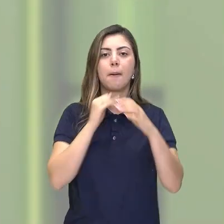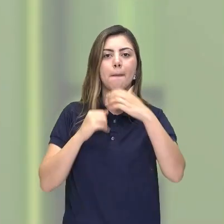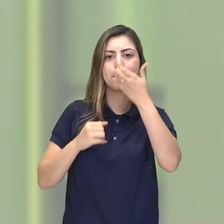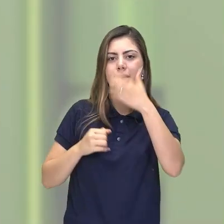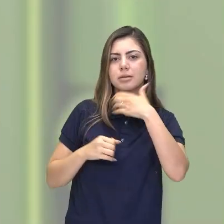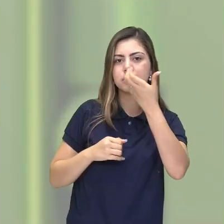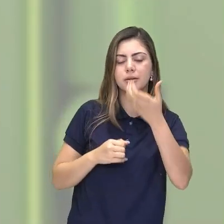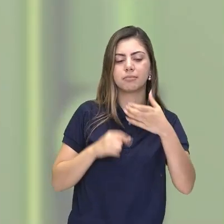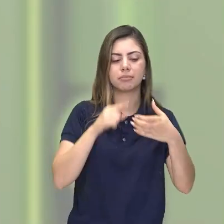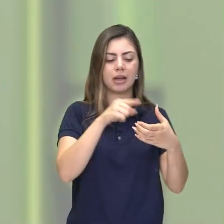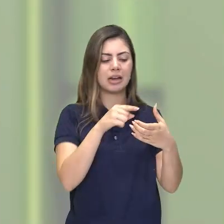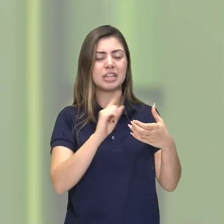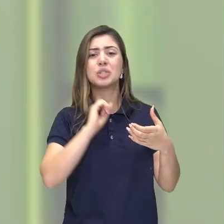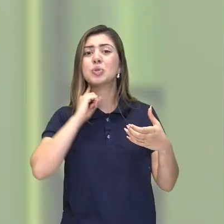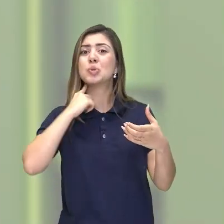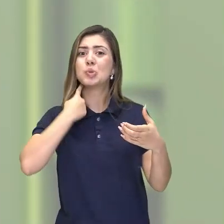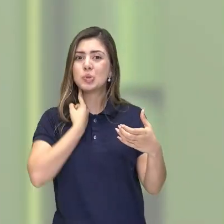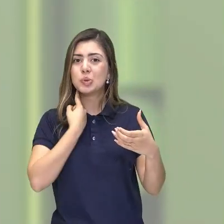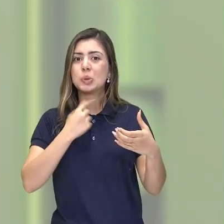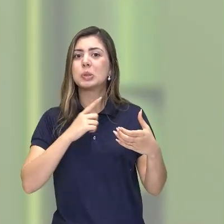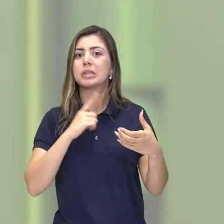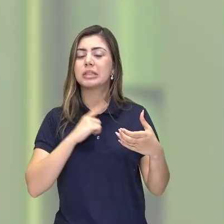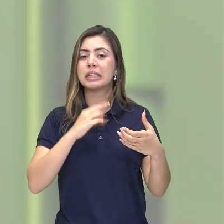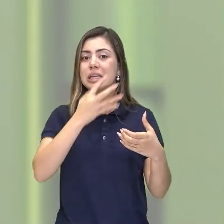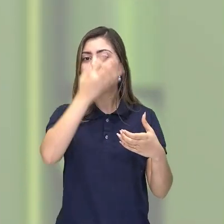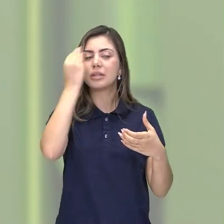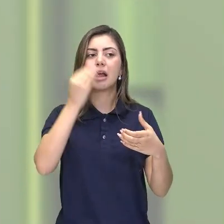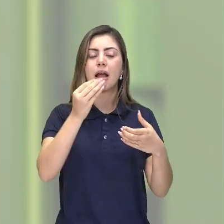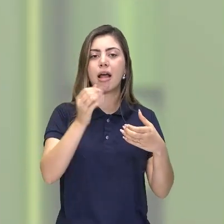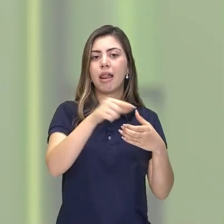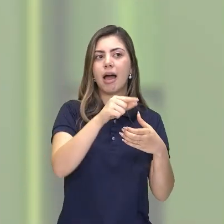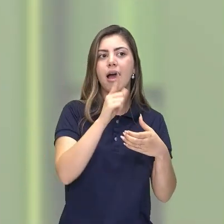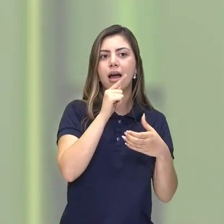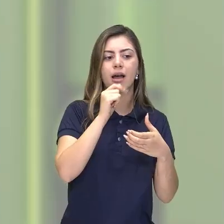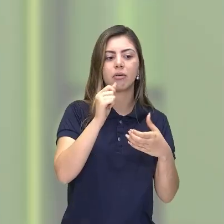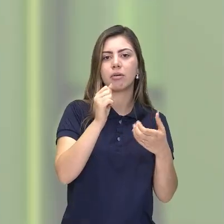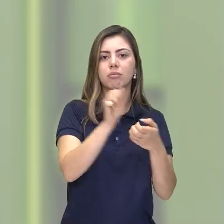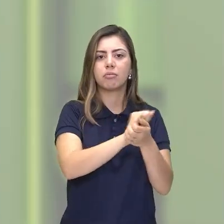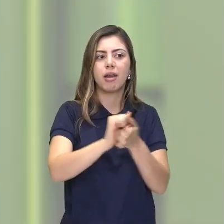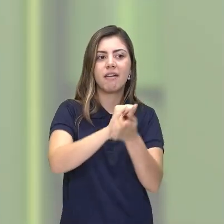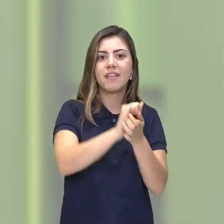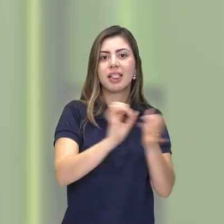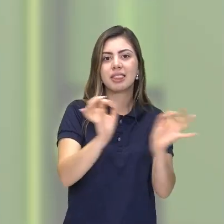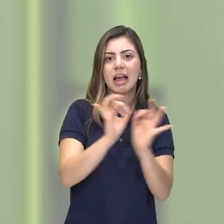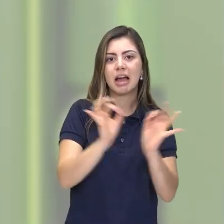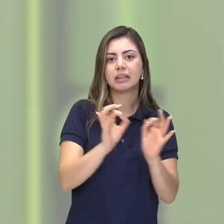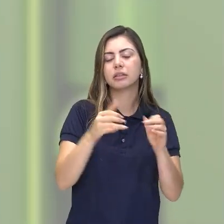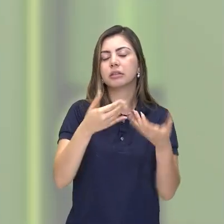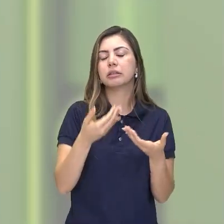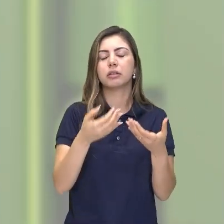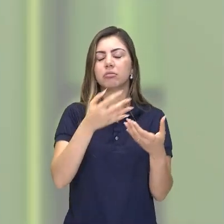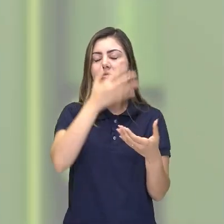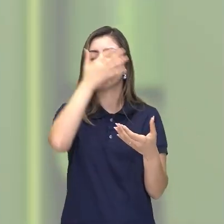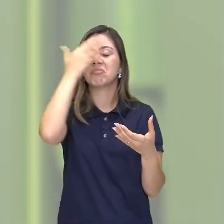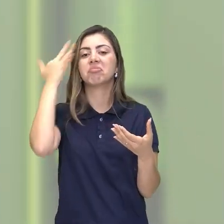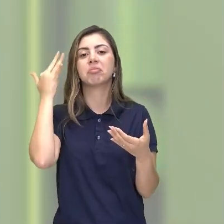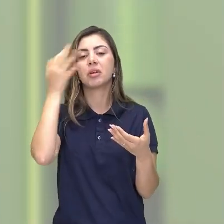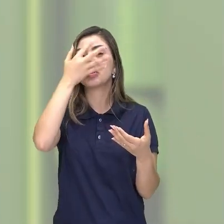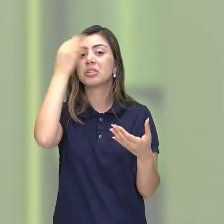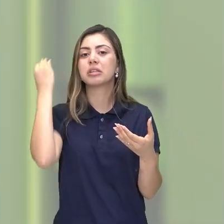que aquela maçã esteja infectada. Esqueci de lavar e vou comer. Né? Nesse processo de ingestão de um